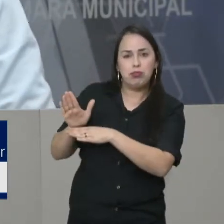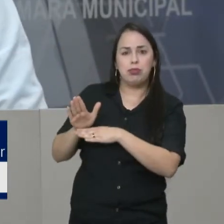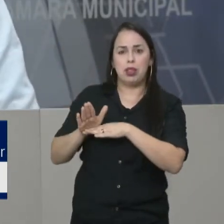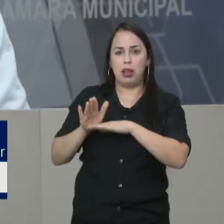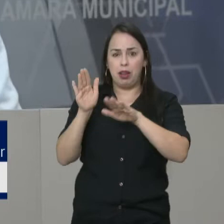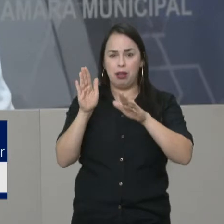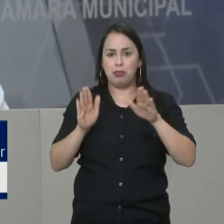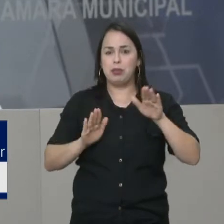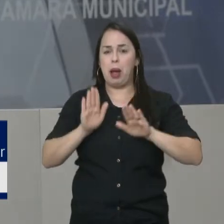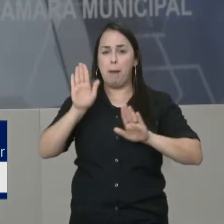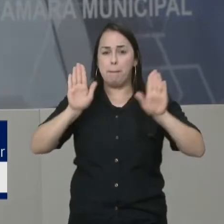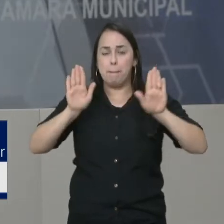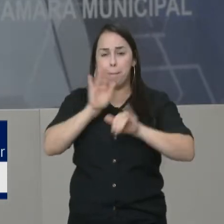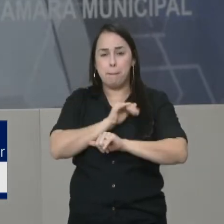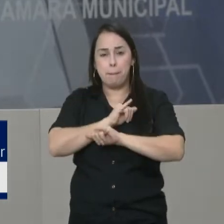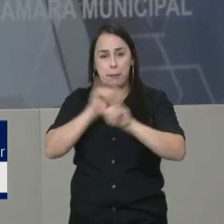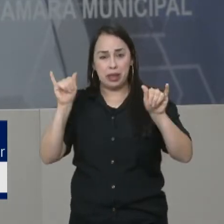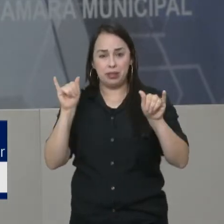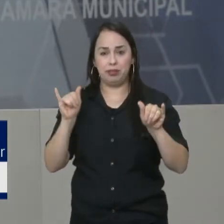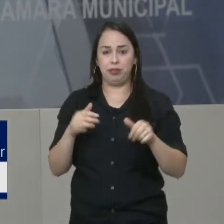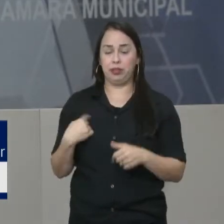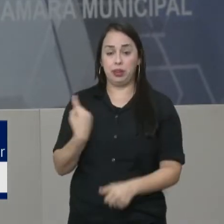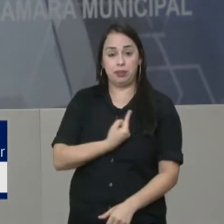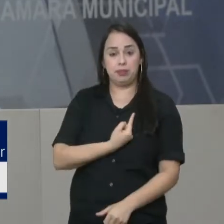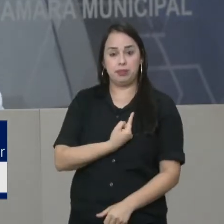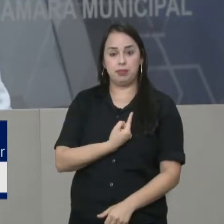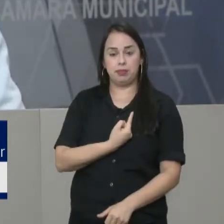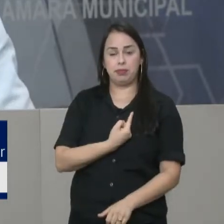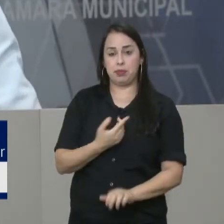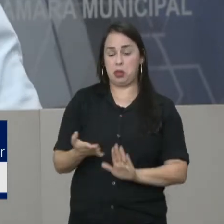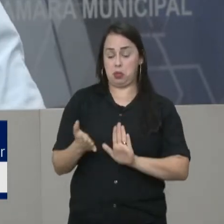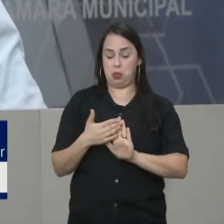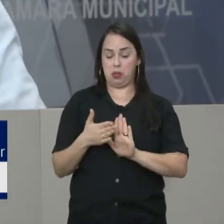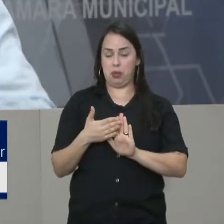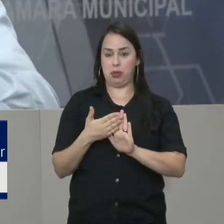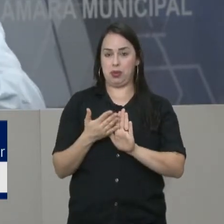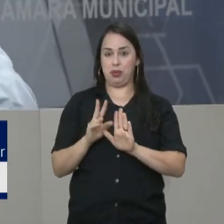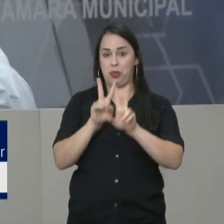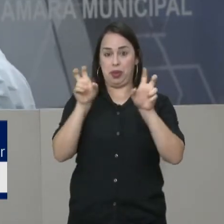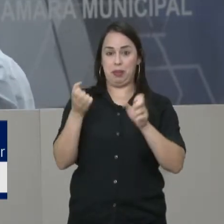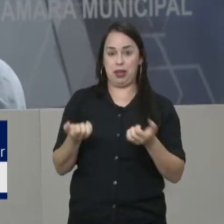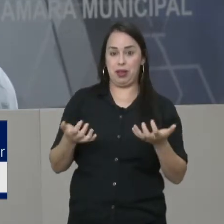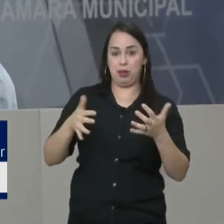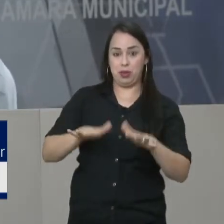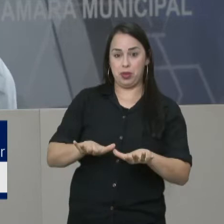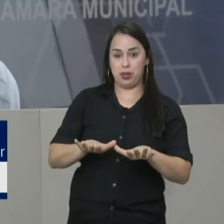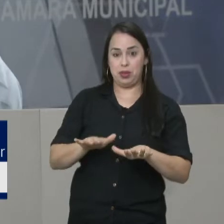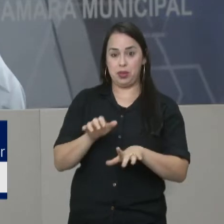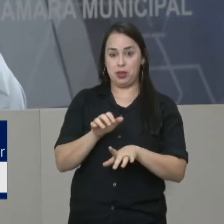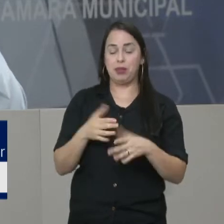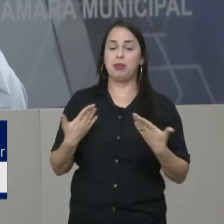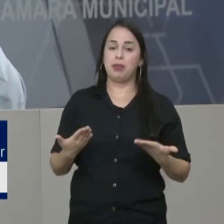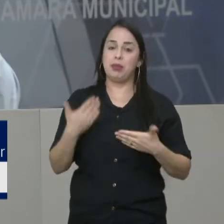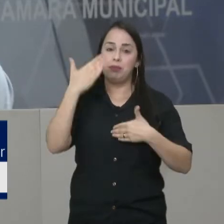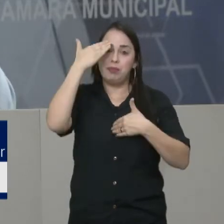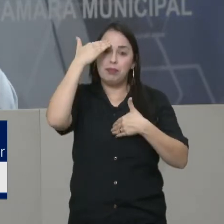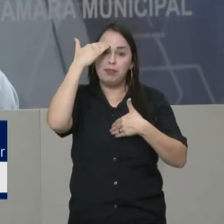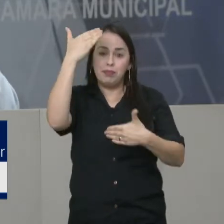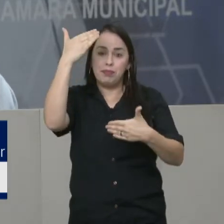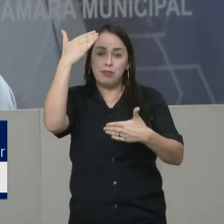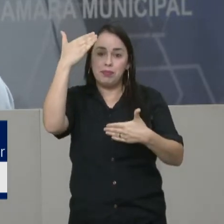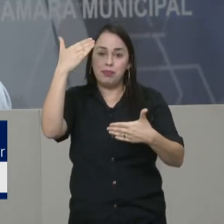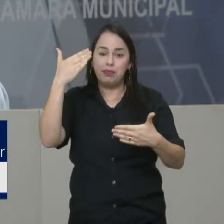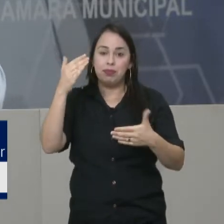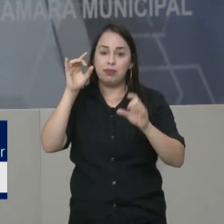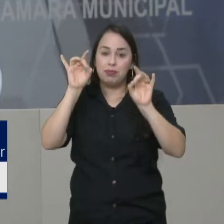campanha. Nós pudemos levar, nesse período, as nossas pautas de inclusão social, e aqui eu quero agradecer de forma muito